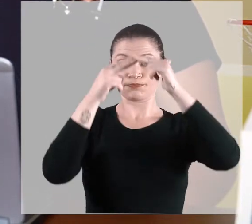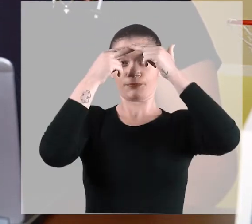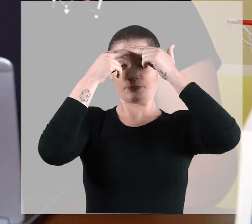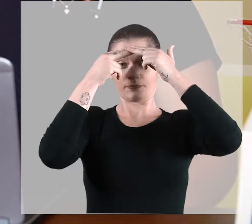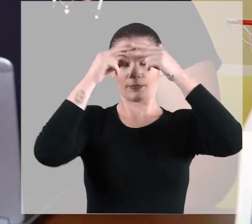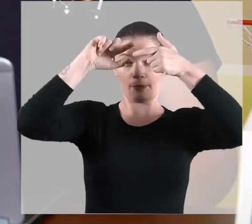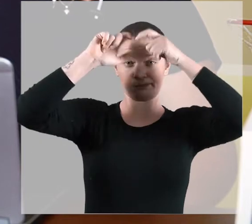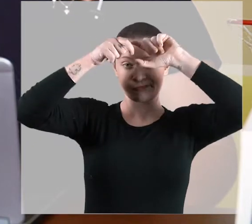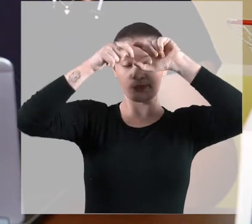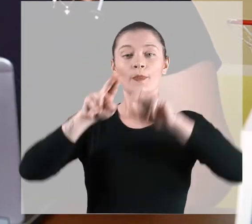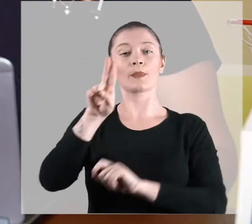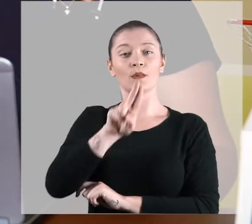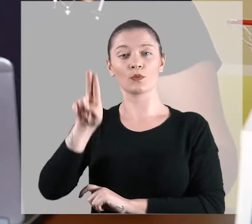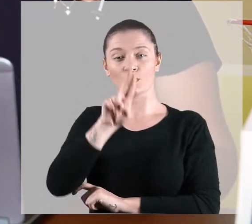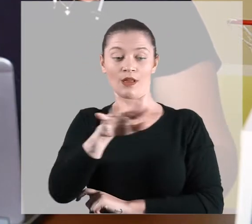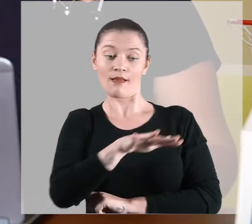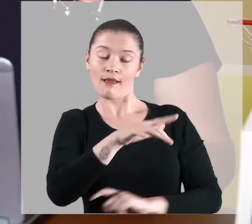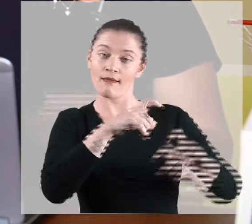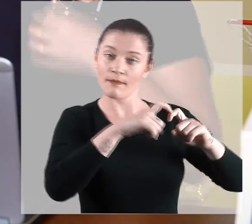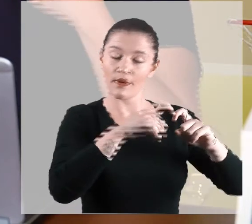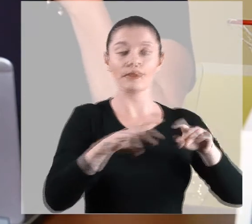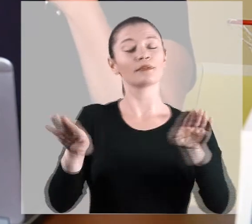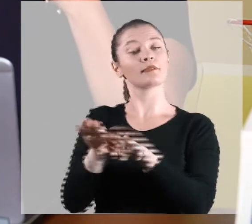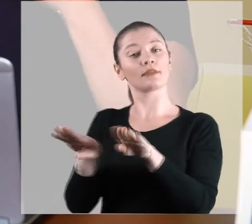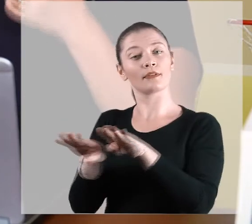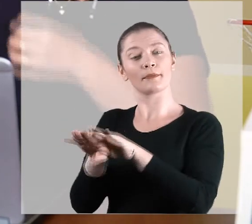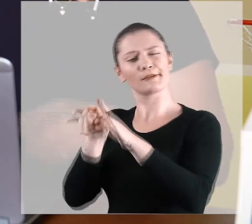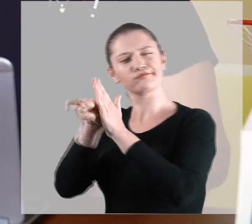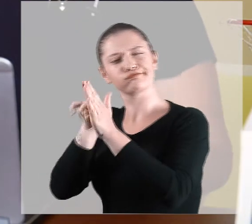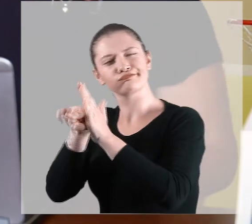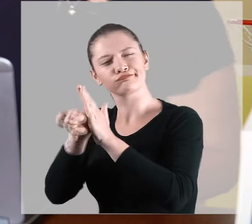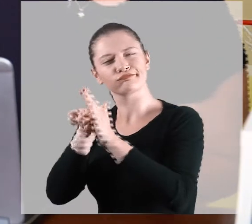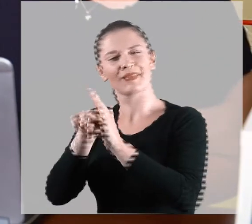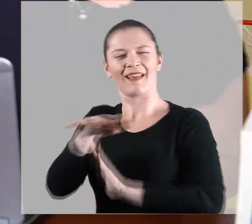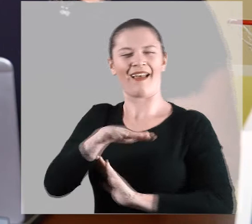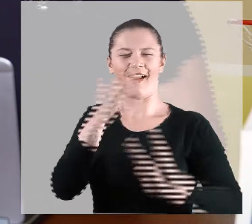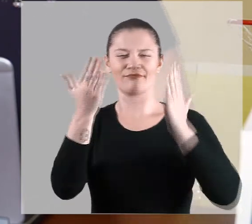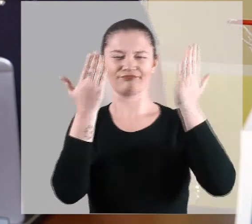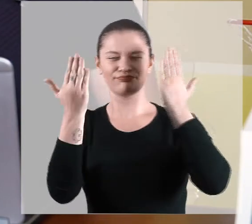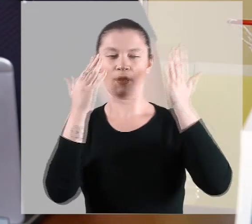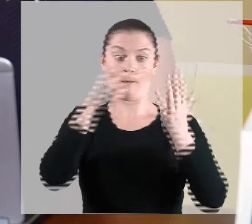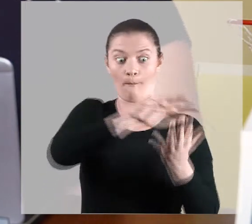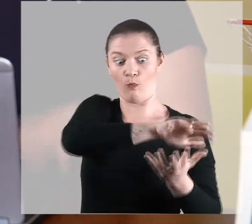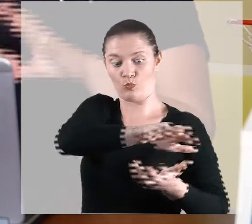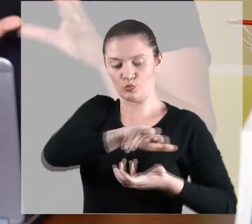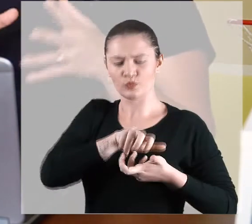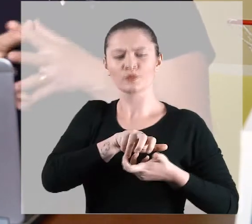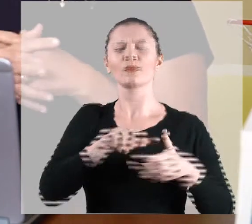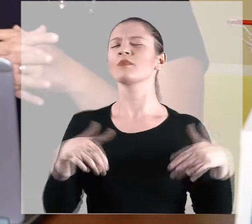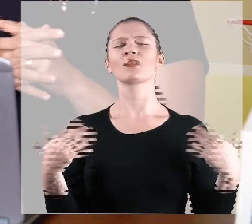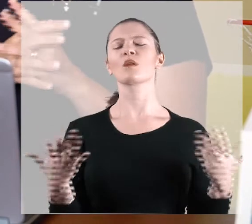clínica e utilizado para pesquisas em psiquiatria mundialmente. Então, o que acontece em